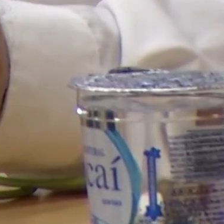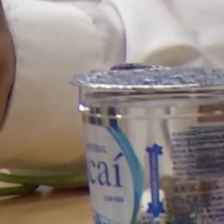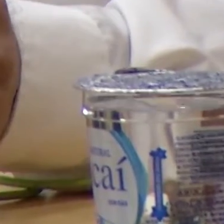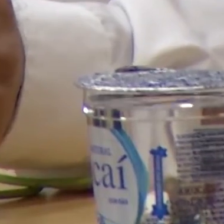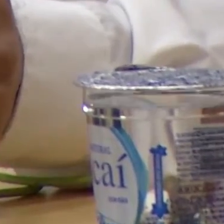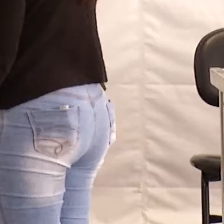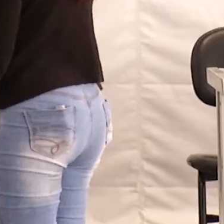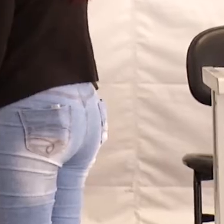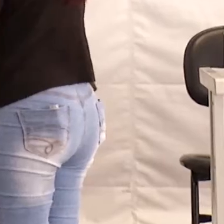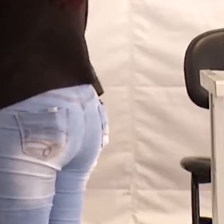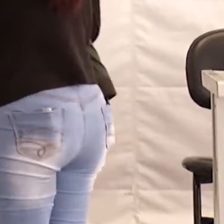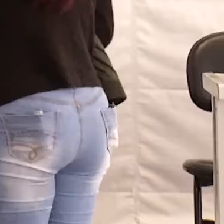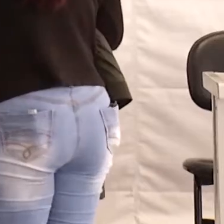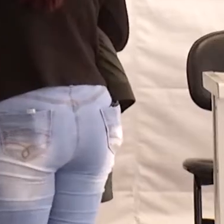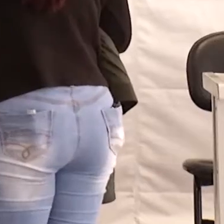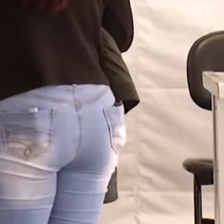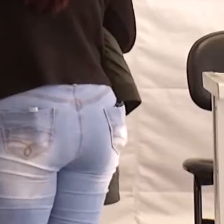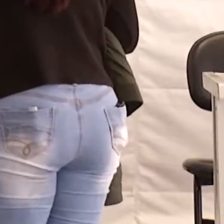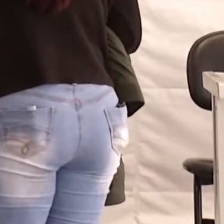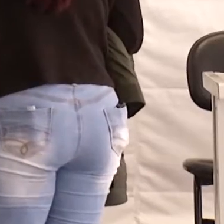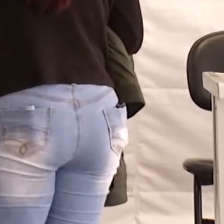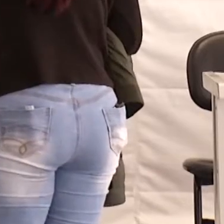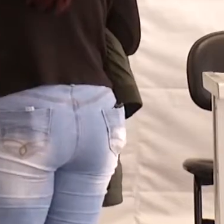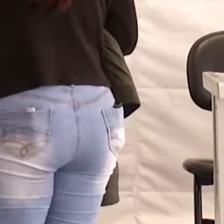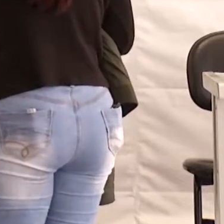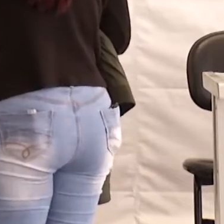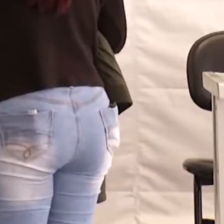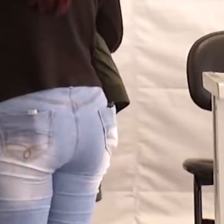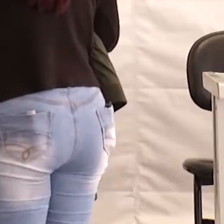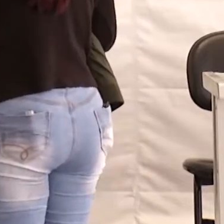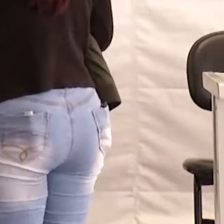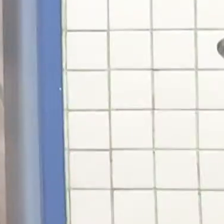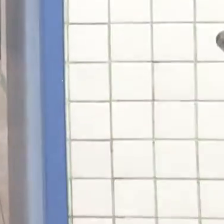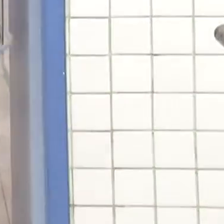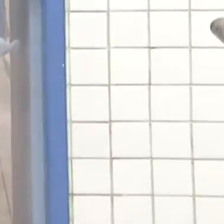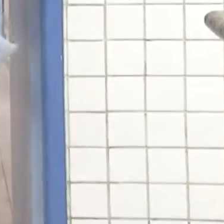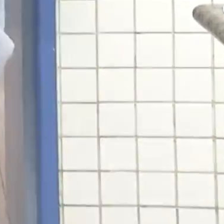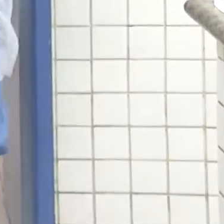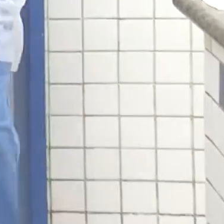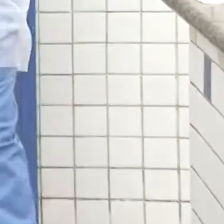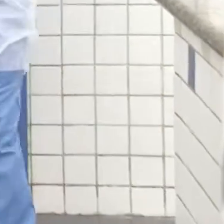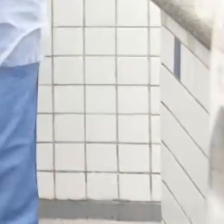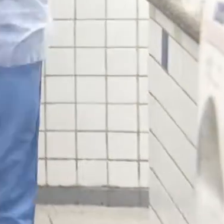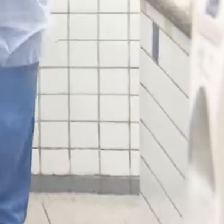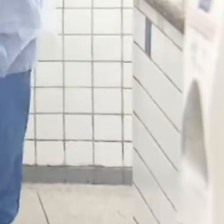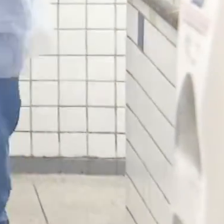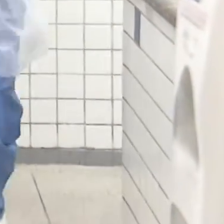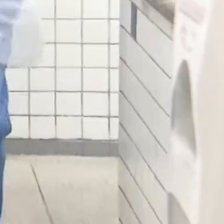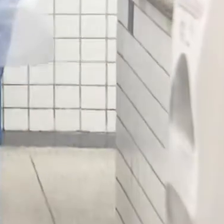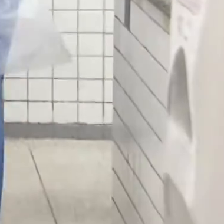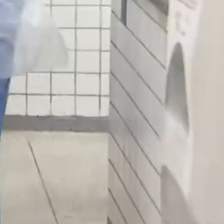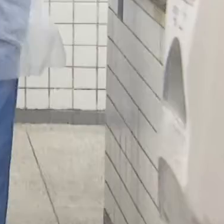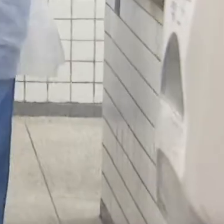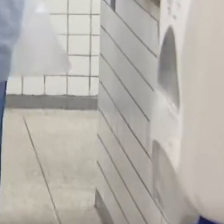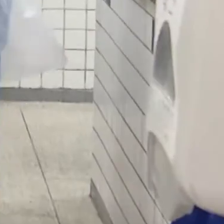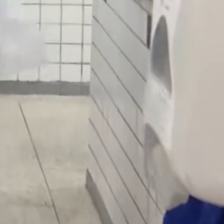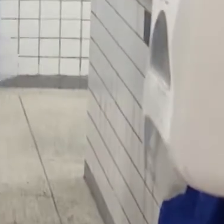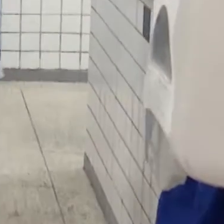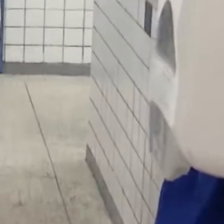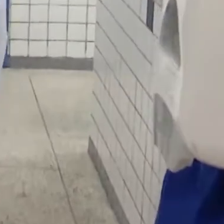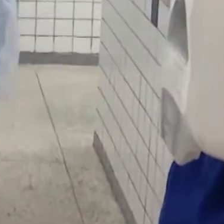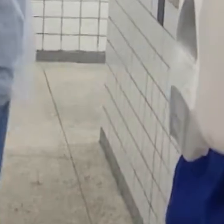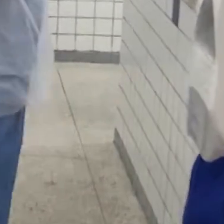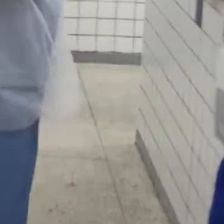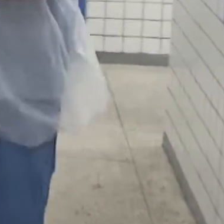como objetivo promover o reconhecimento e a valorização da categoria. De acordo com o texto, durante a semana de celebração